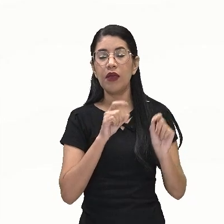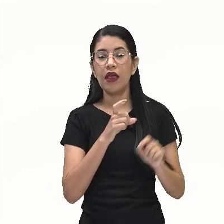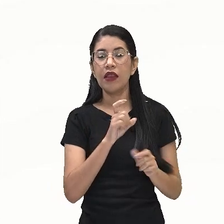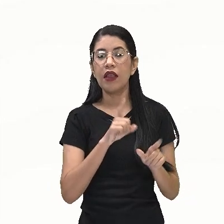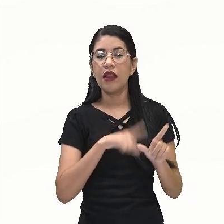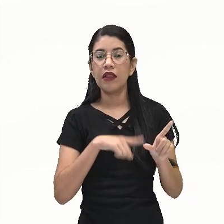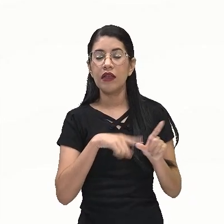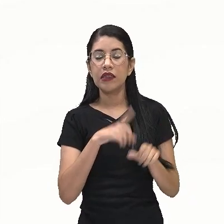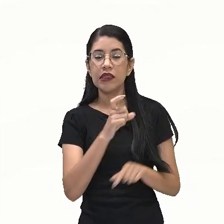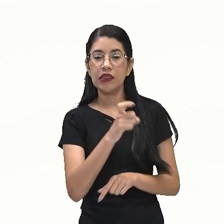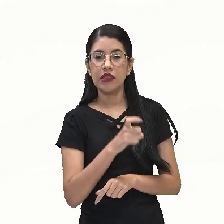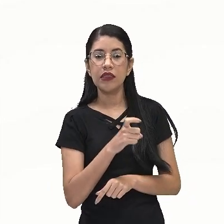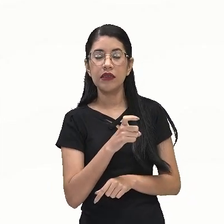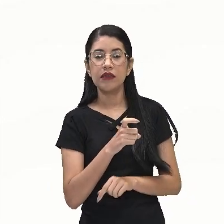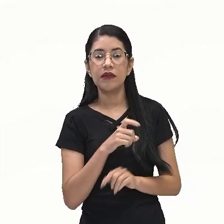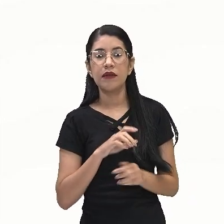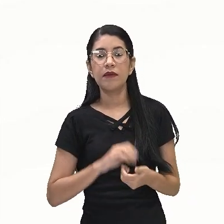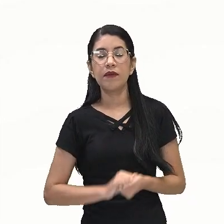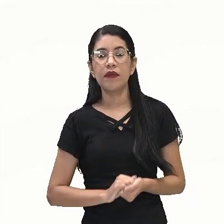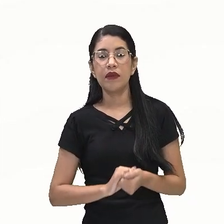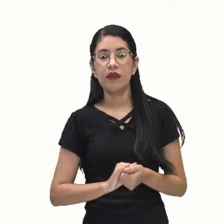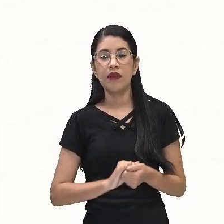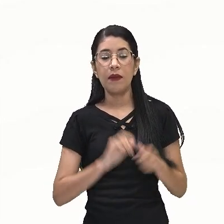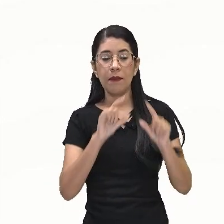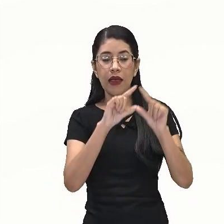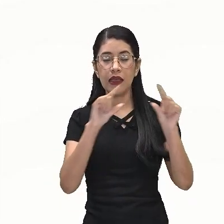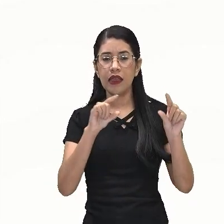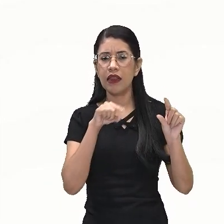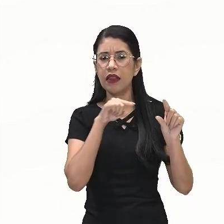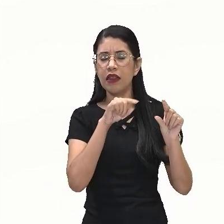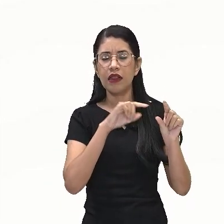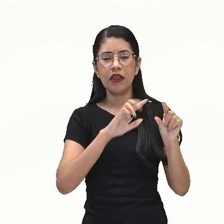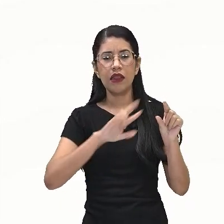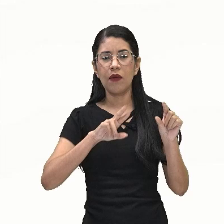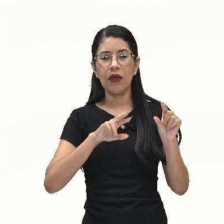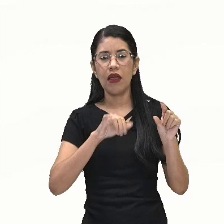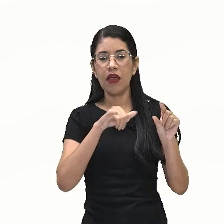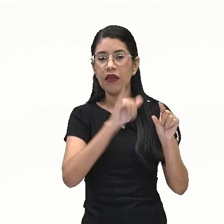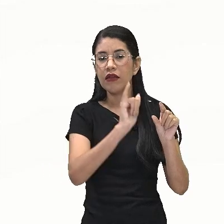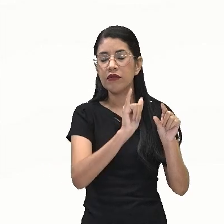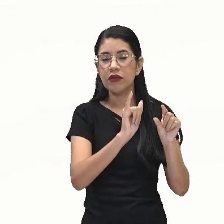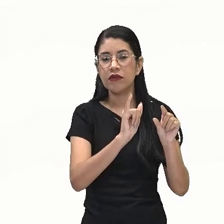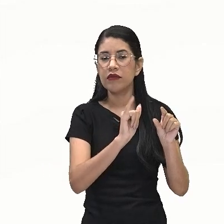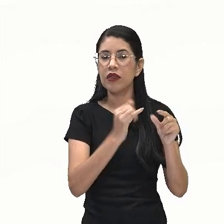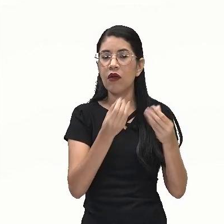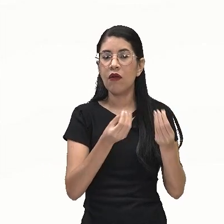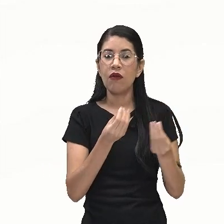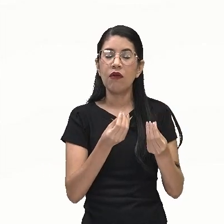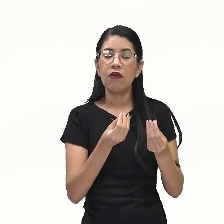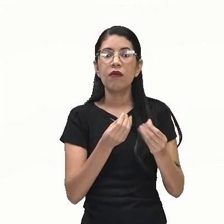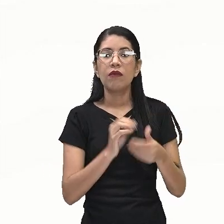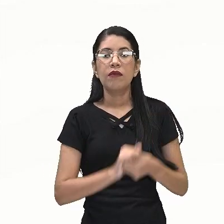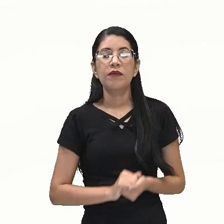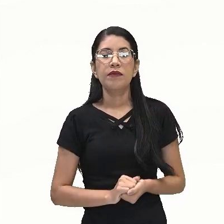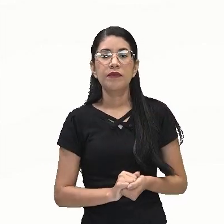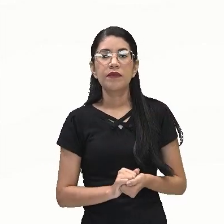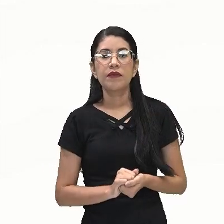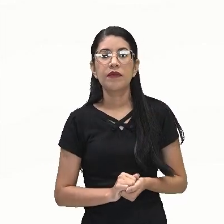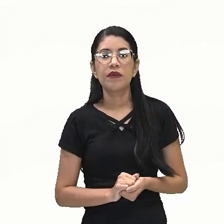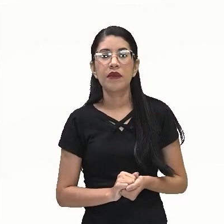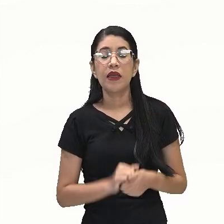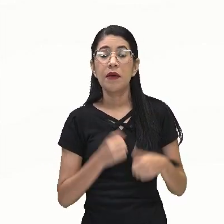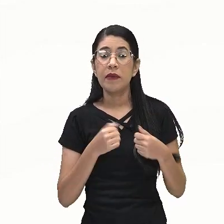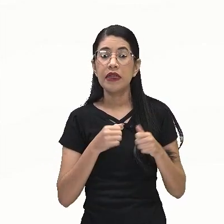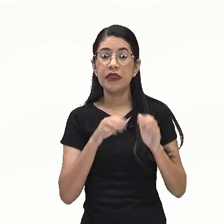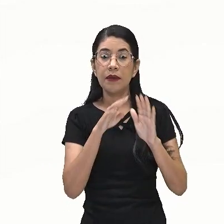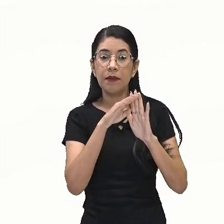é x, mas em cima não é x, certo? Então o que é que eu posso fazer? Não, vamos seguir aqui um